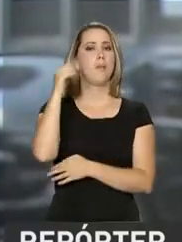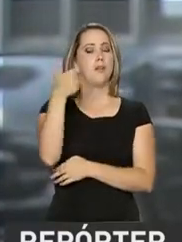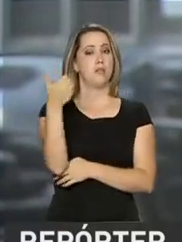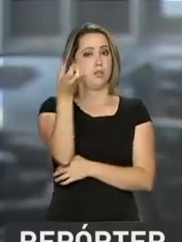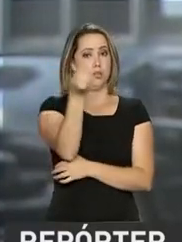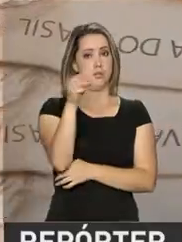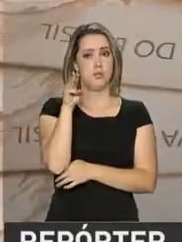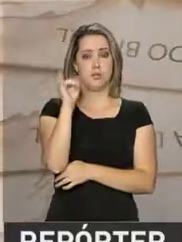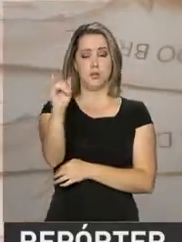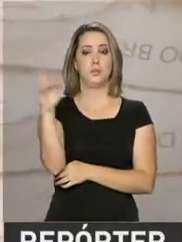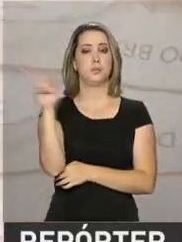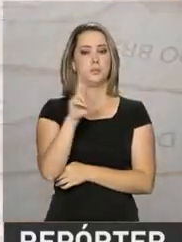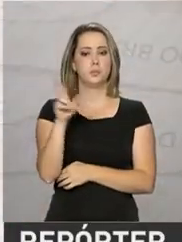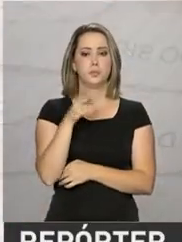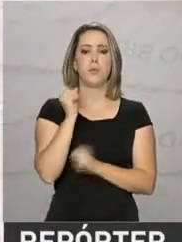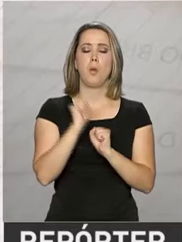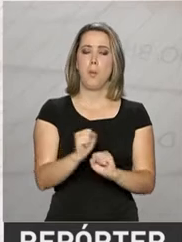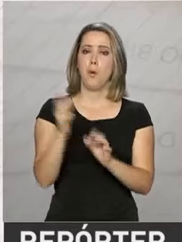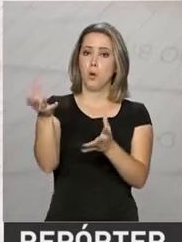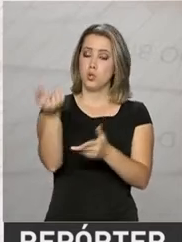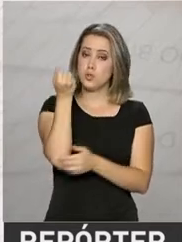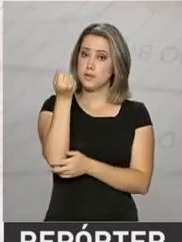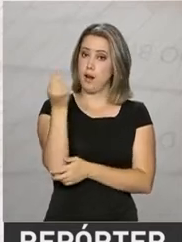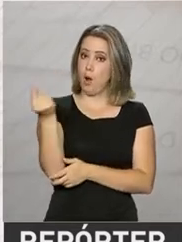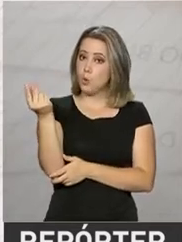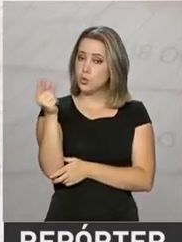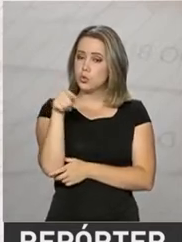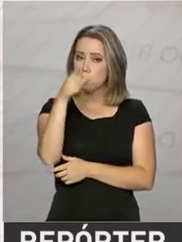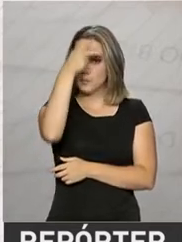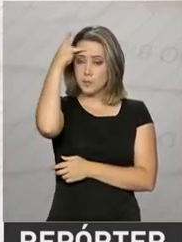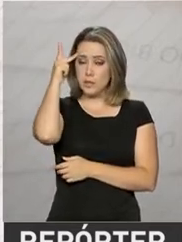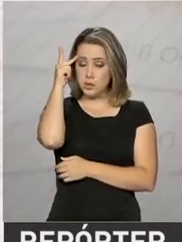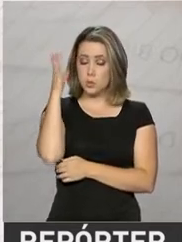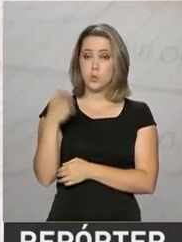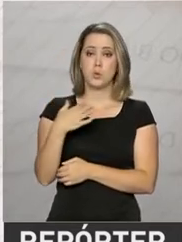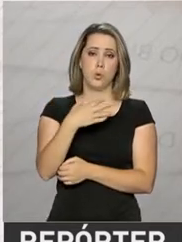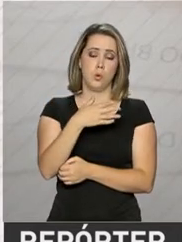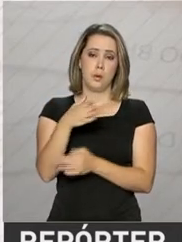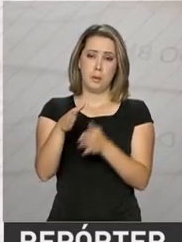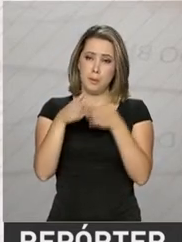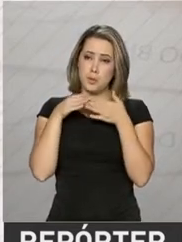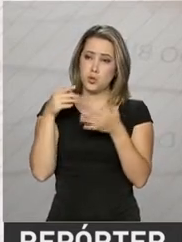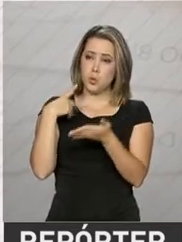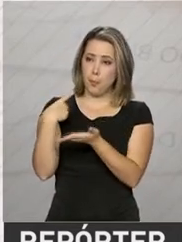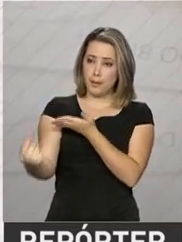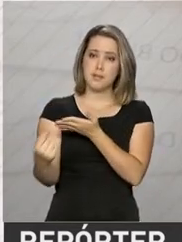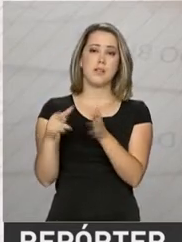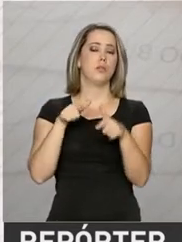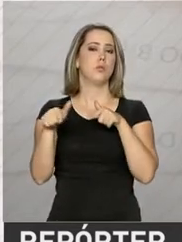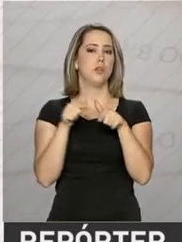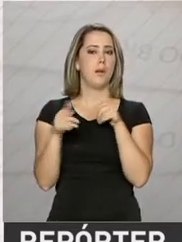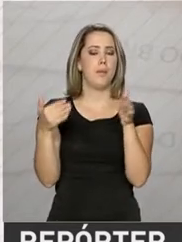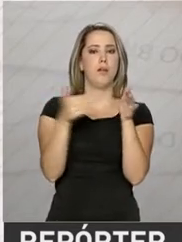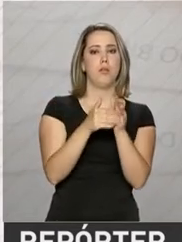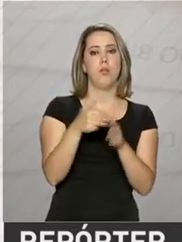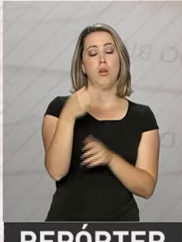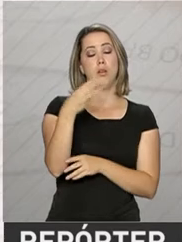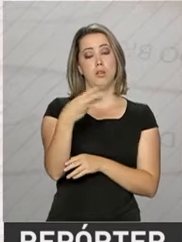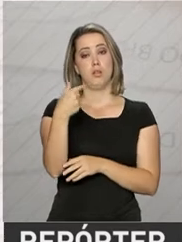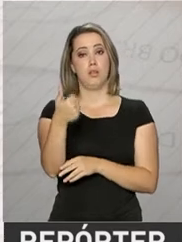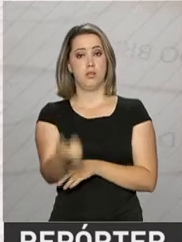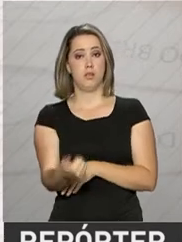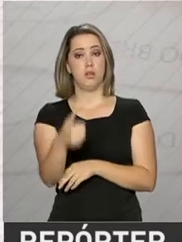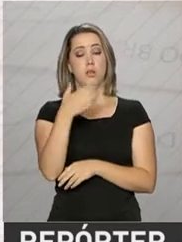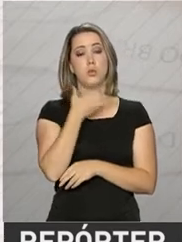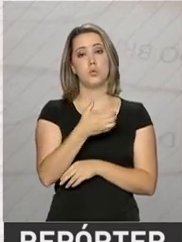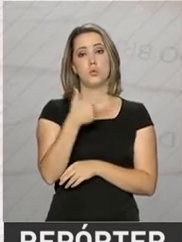de reais. Pode sacar o benefício o trabalhador que pediu demissão ou foi demitido por justa causa até 31 de dezembro de